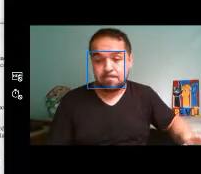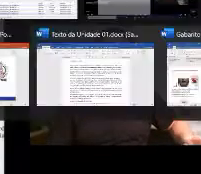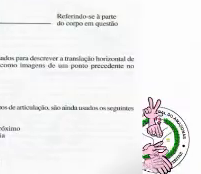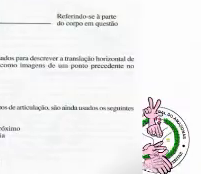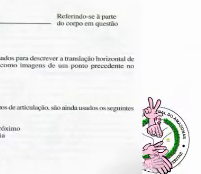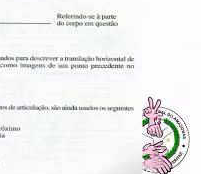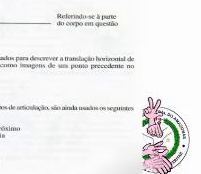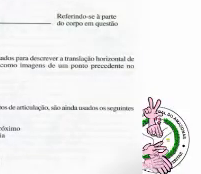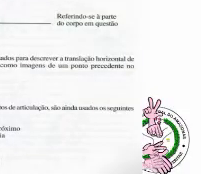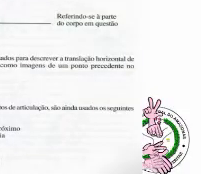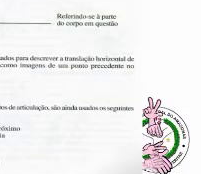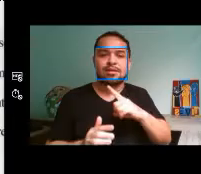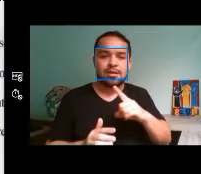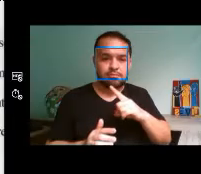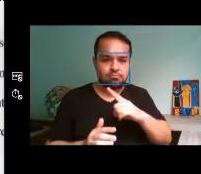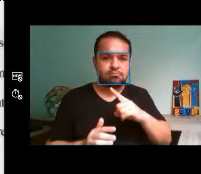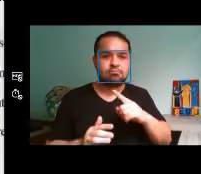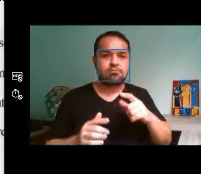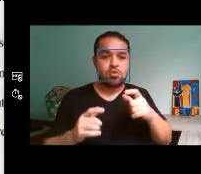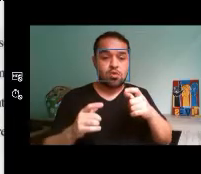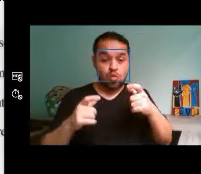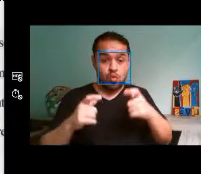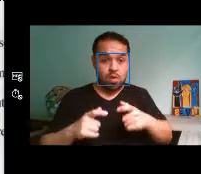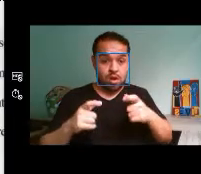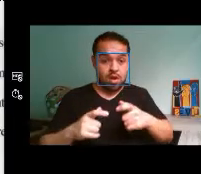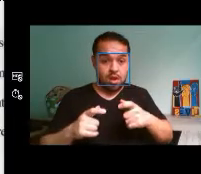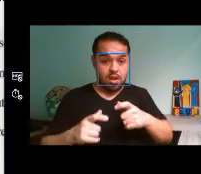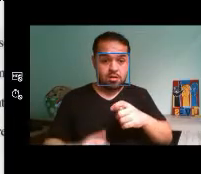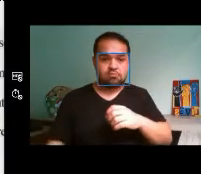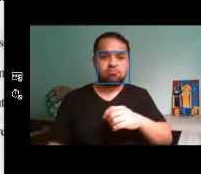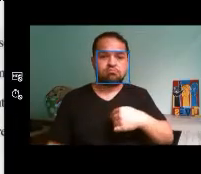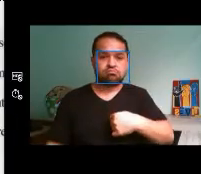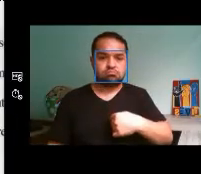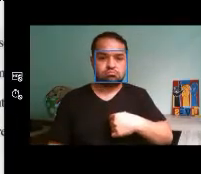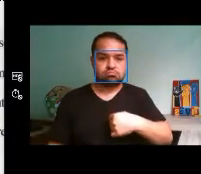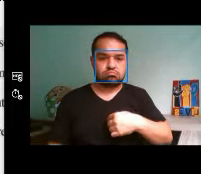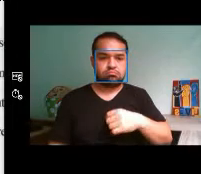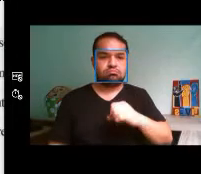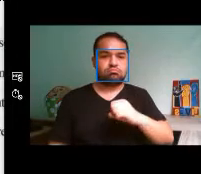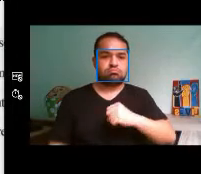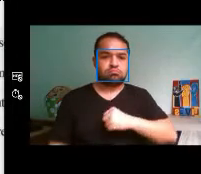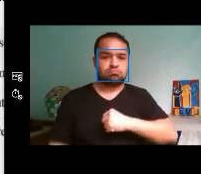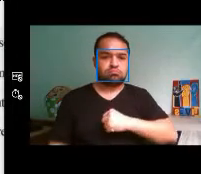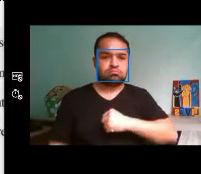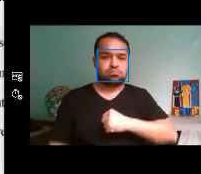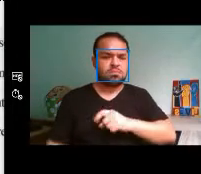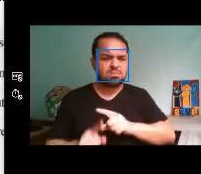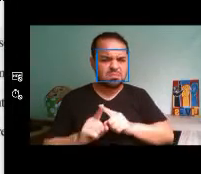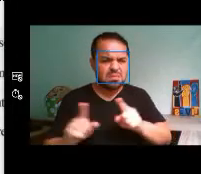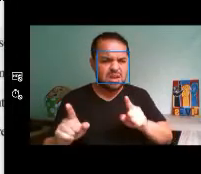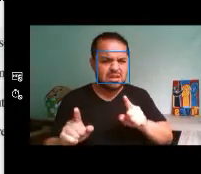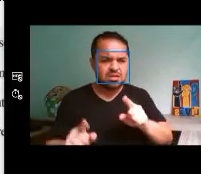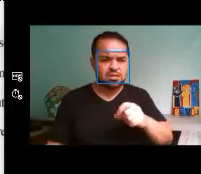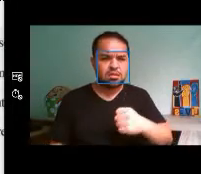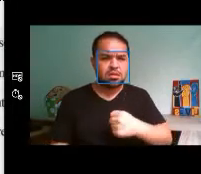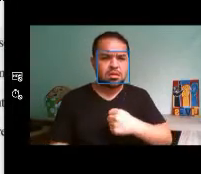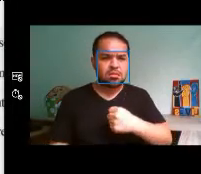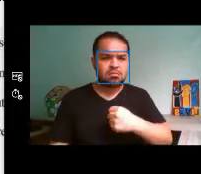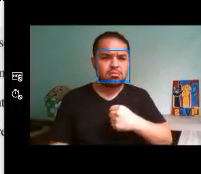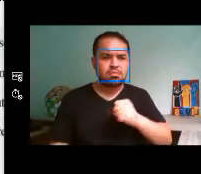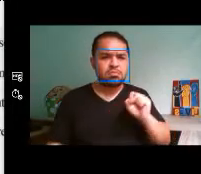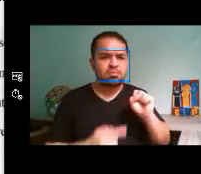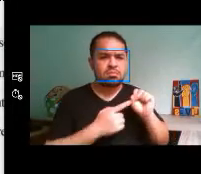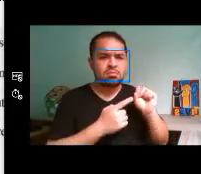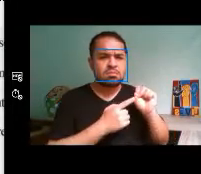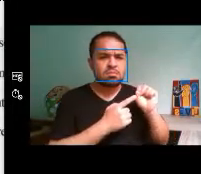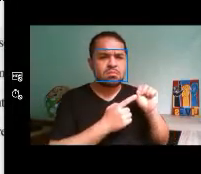o símbolo TBM. A gente tem a localização, a gente já tem a localização. Ok, a gente já sabe a